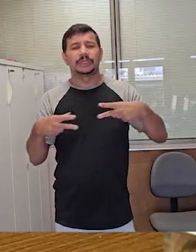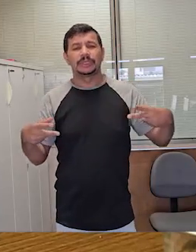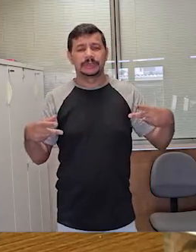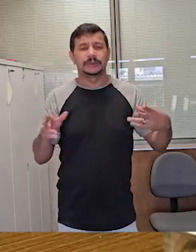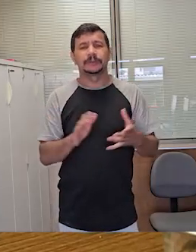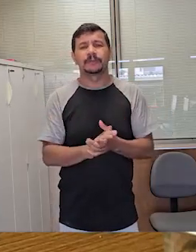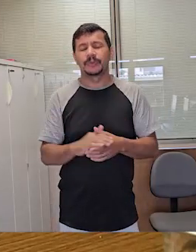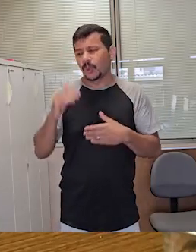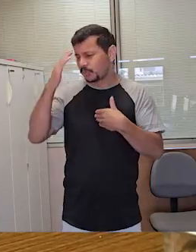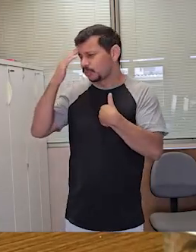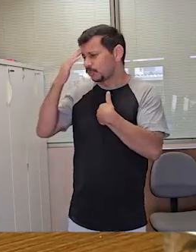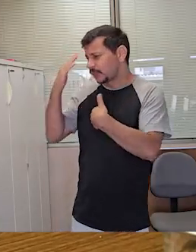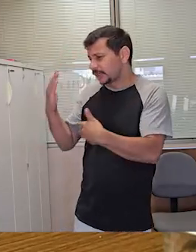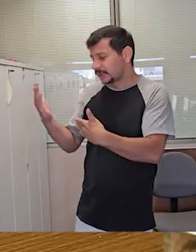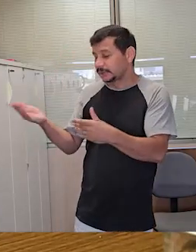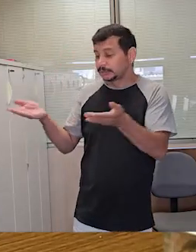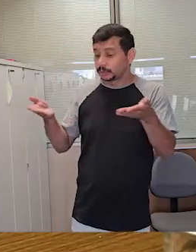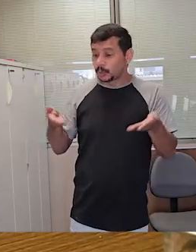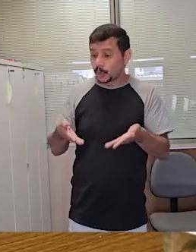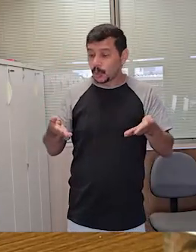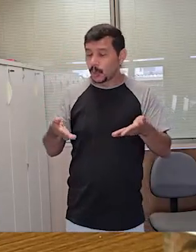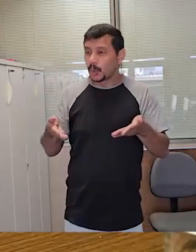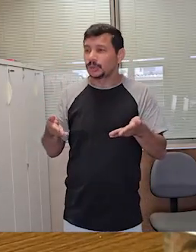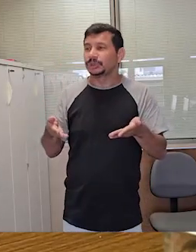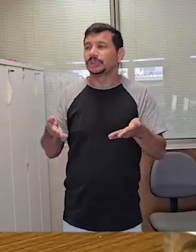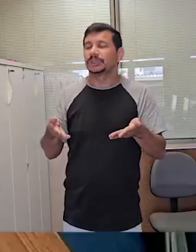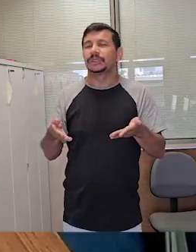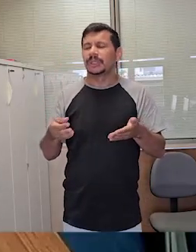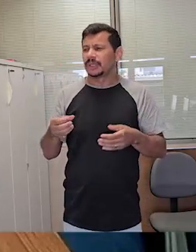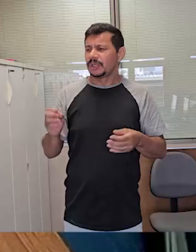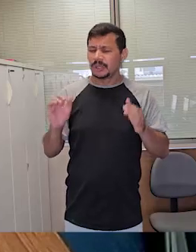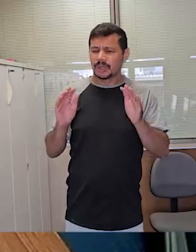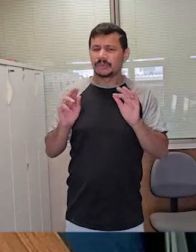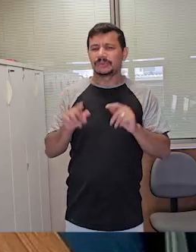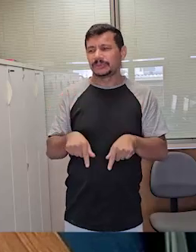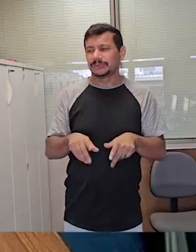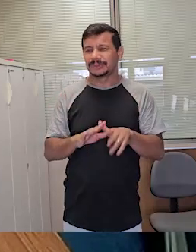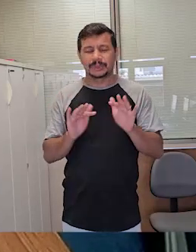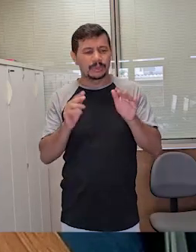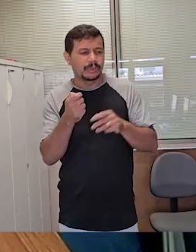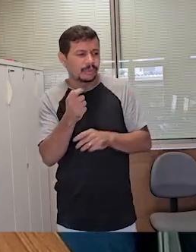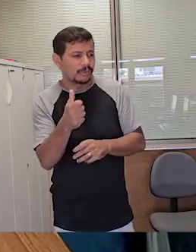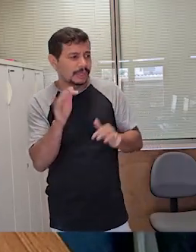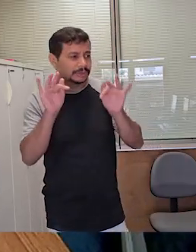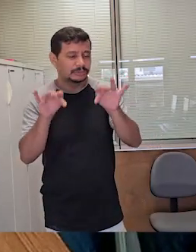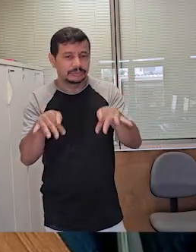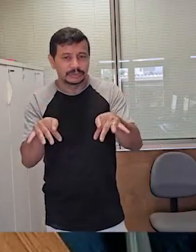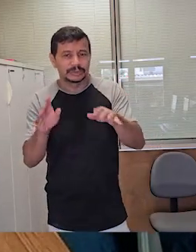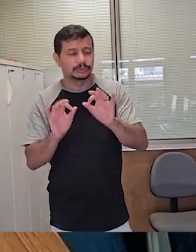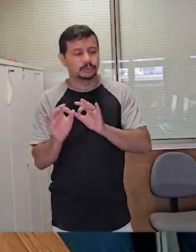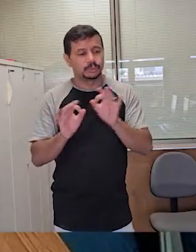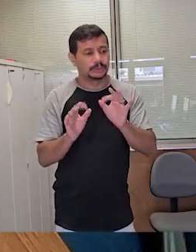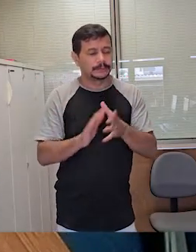Então, te agradecer pela presença aqui e deixa a última palavra aí. dá para os